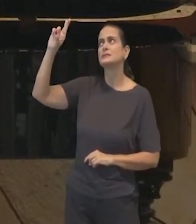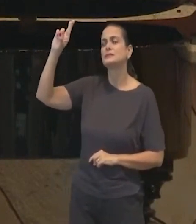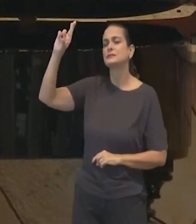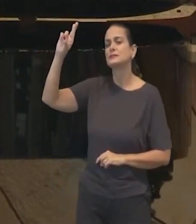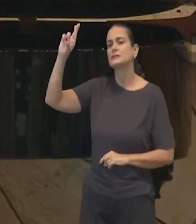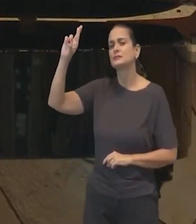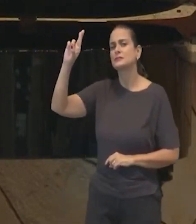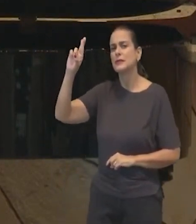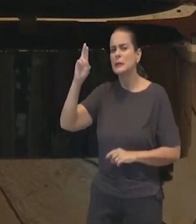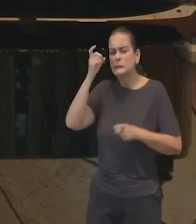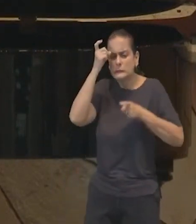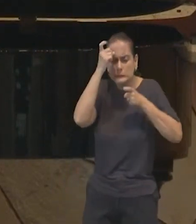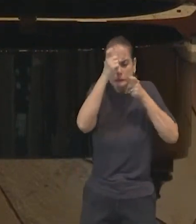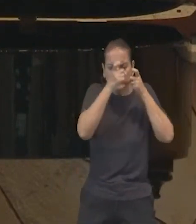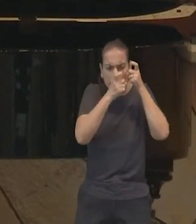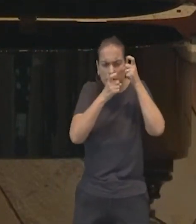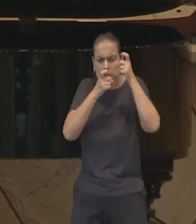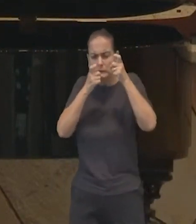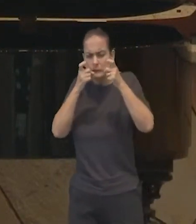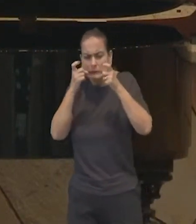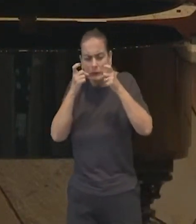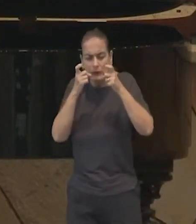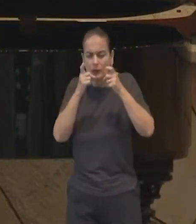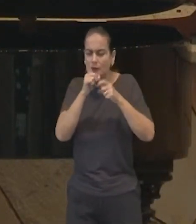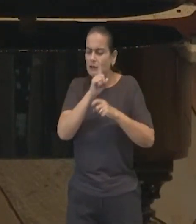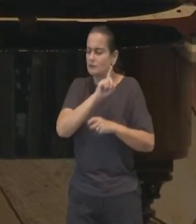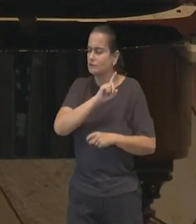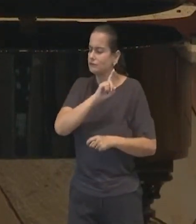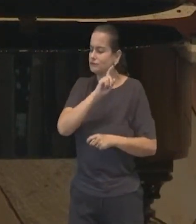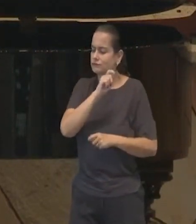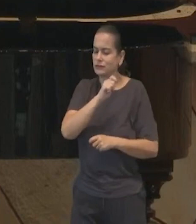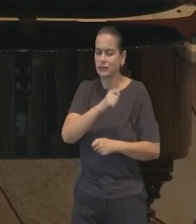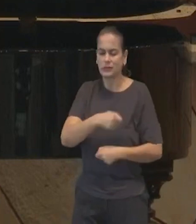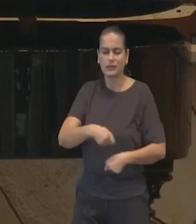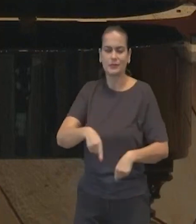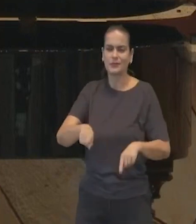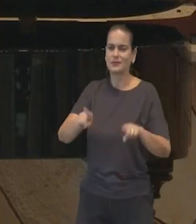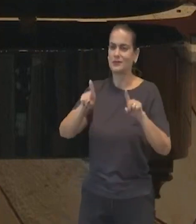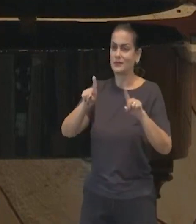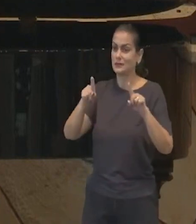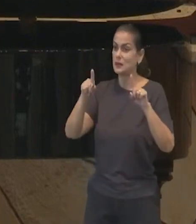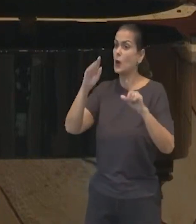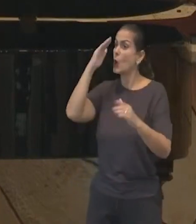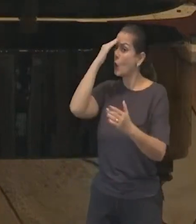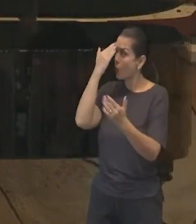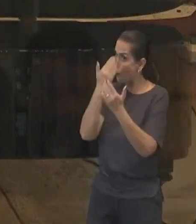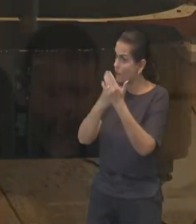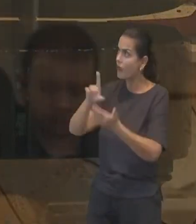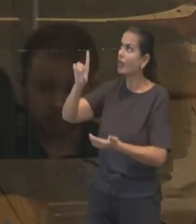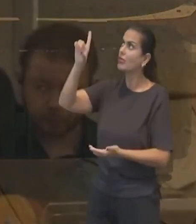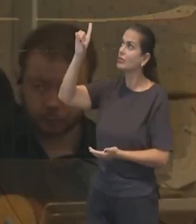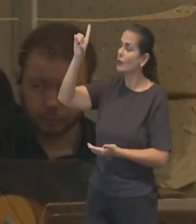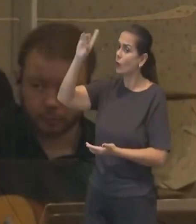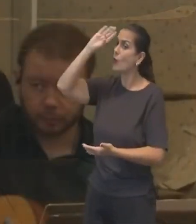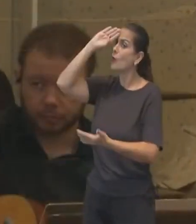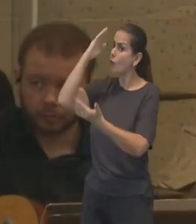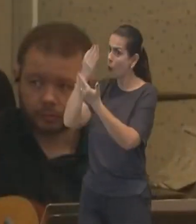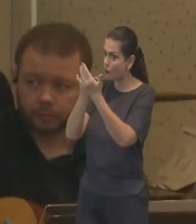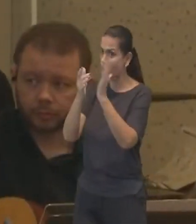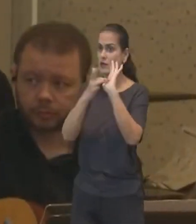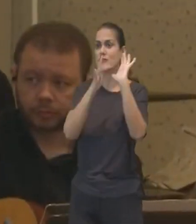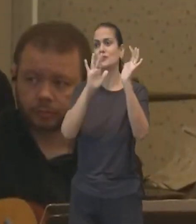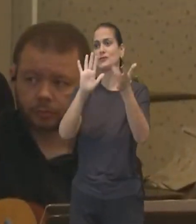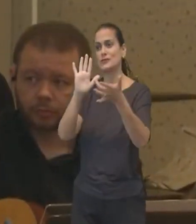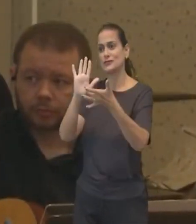Não se turbe o vosso coração, creia em Deus e também em mim.